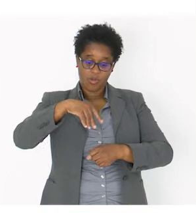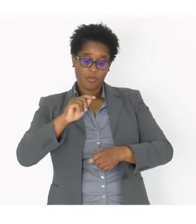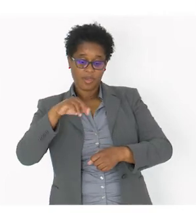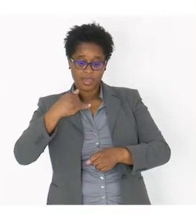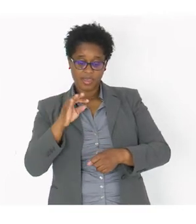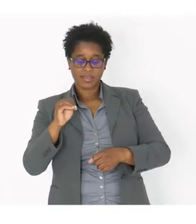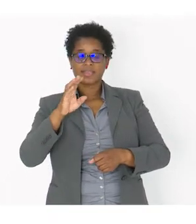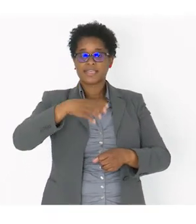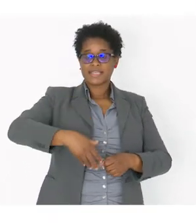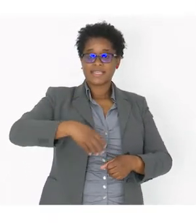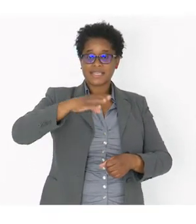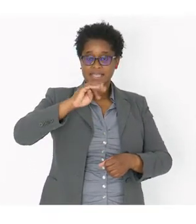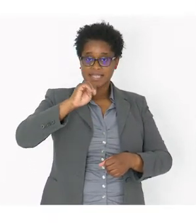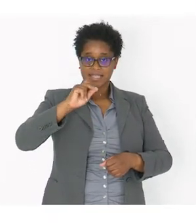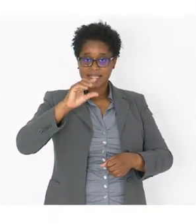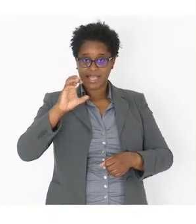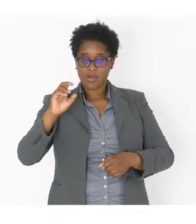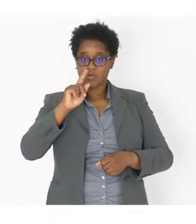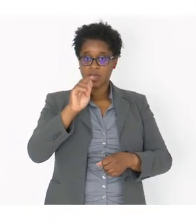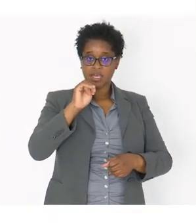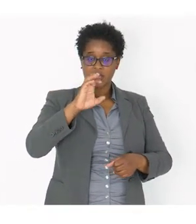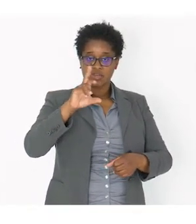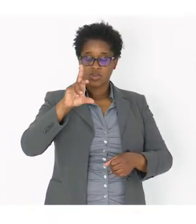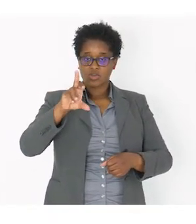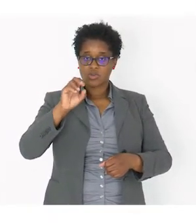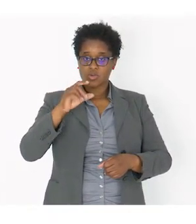o saco escrotal fazem parte